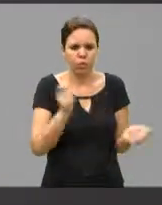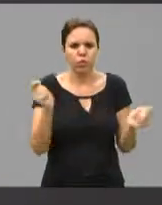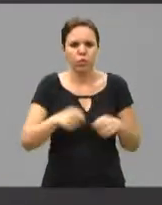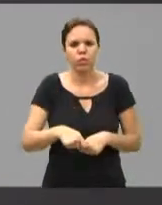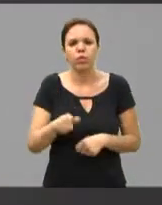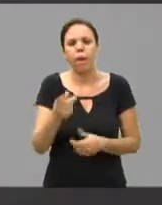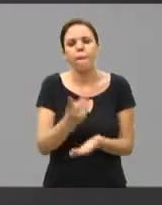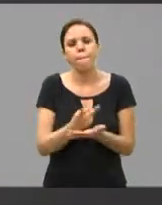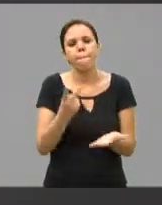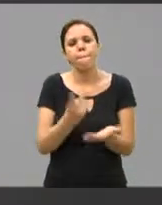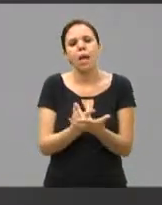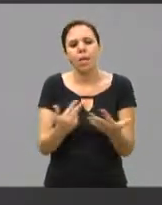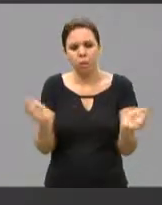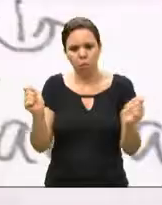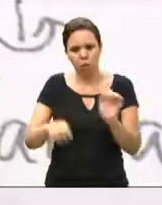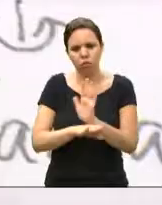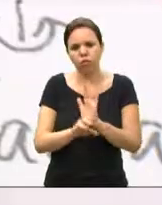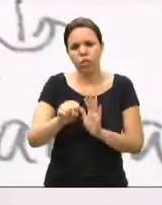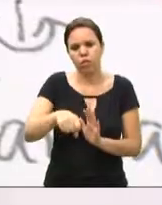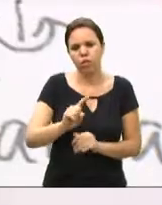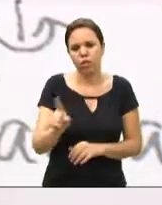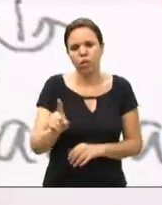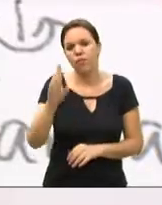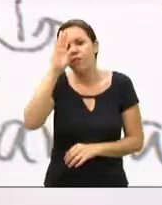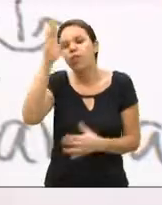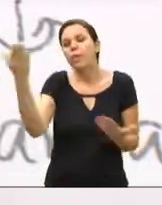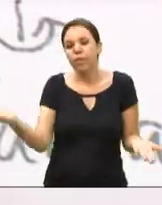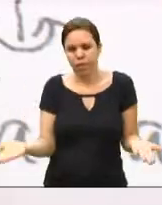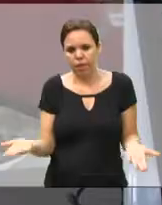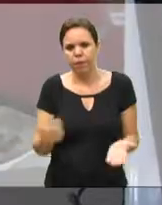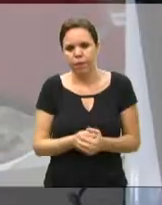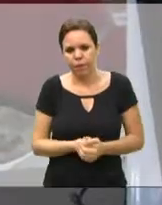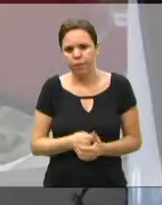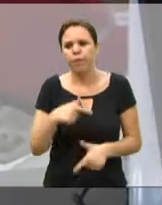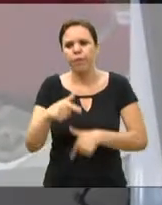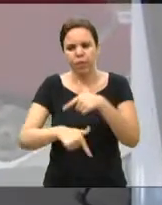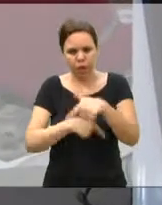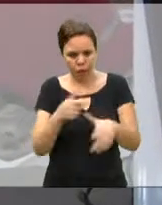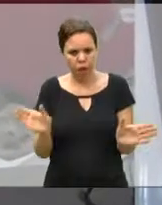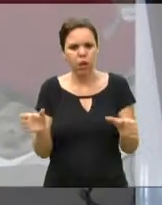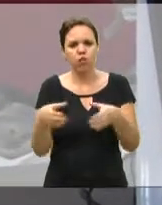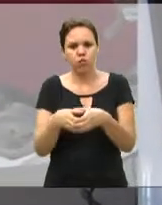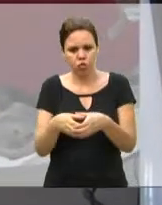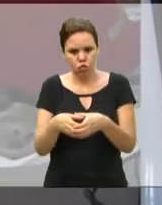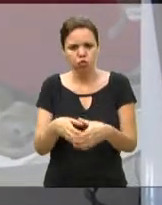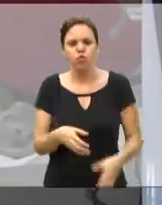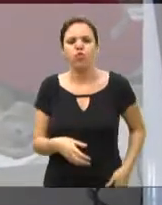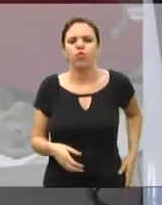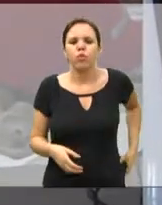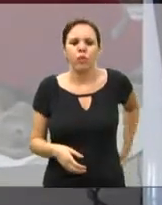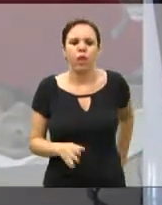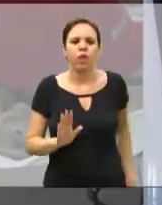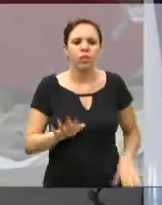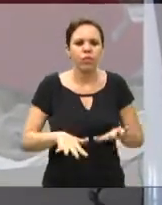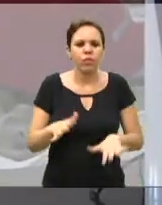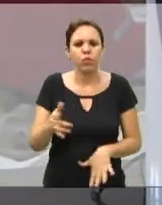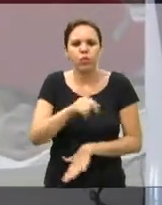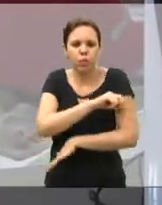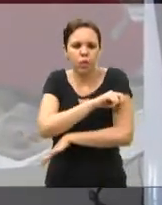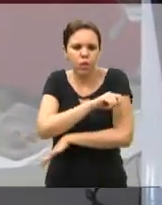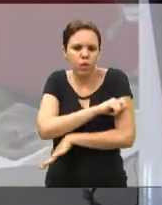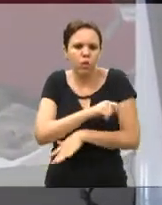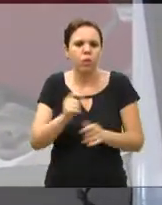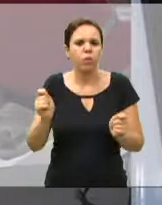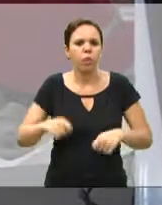nessa mesma situação pode ajudar? Acho fundamental, fundamental, né? O trabalho em grupo ali, porque às vezes a forma com que um